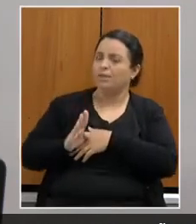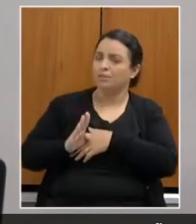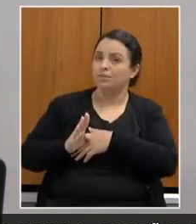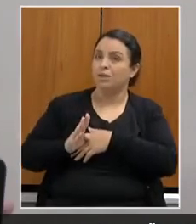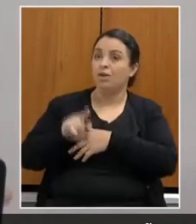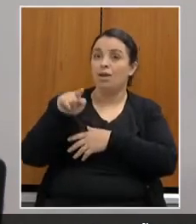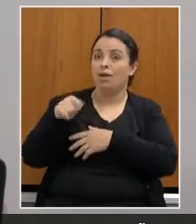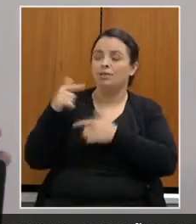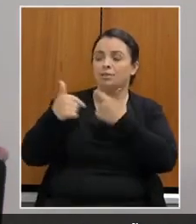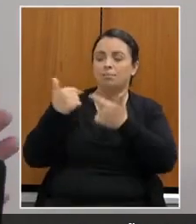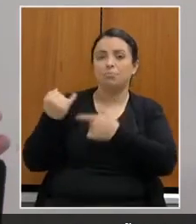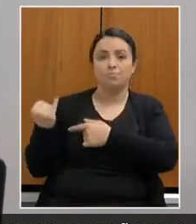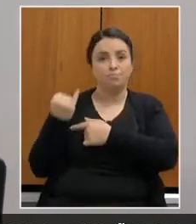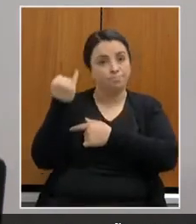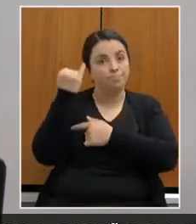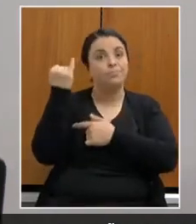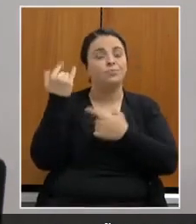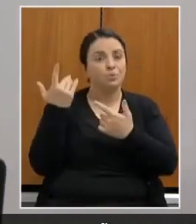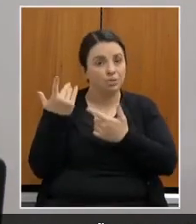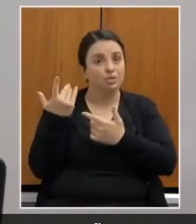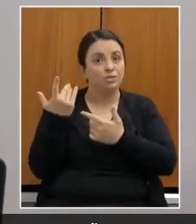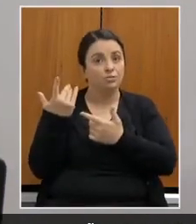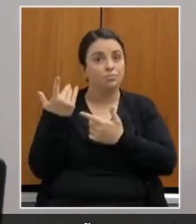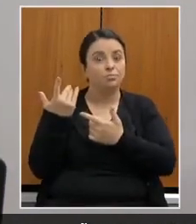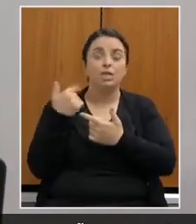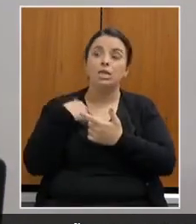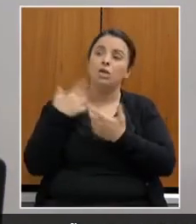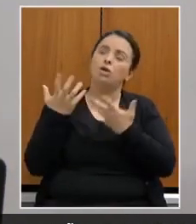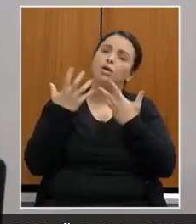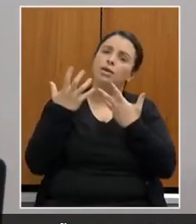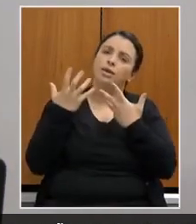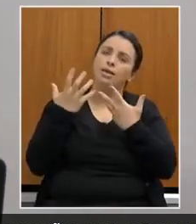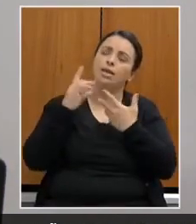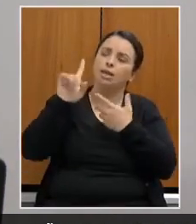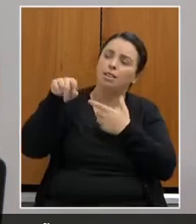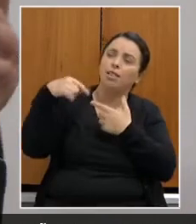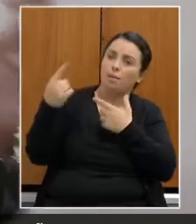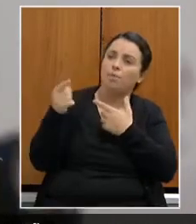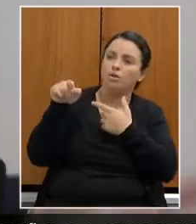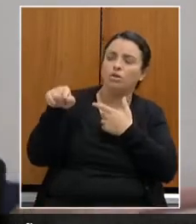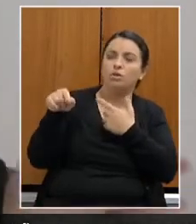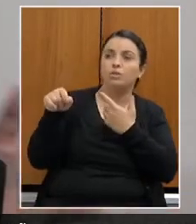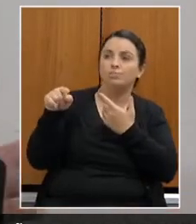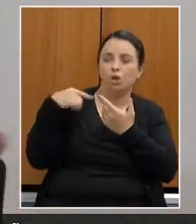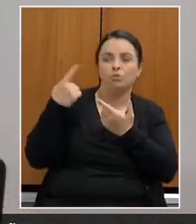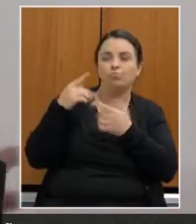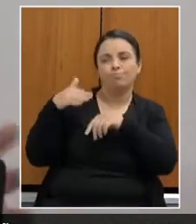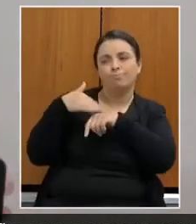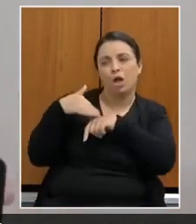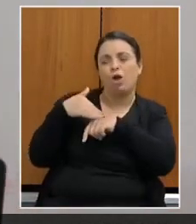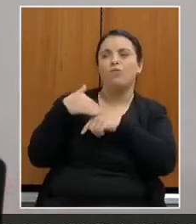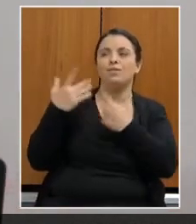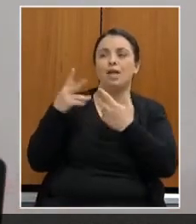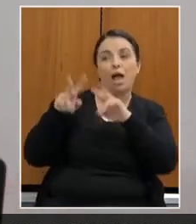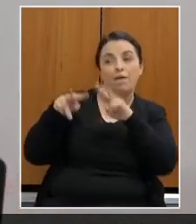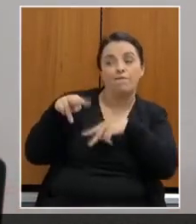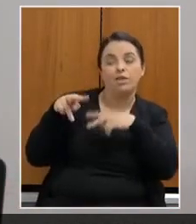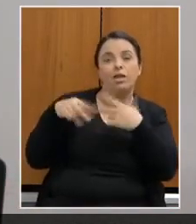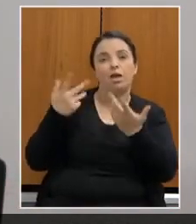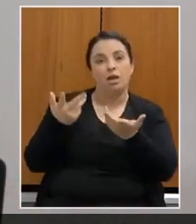muito importante. Então, eu gostaria muito, depois, que o senhor, vamos discutir, vamos analisar.